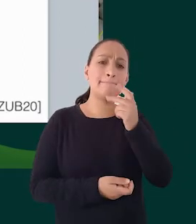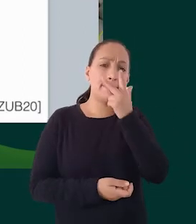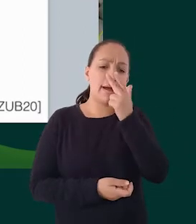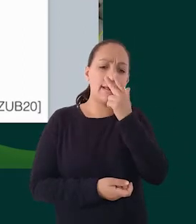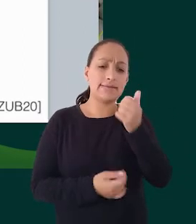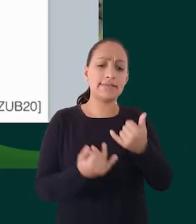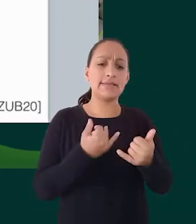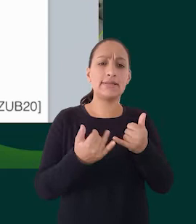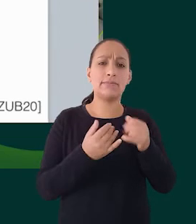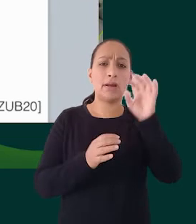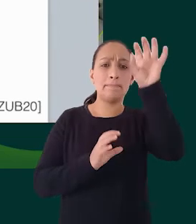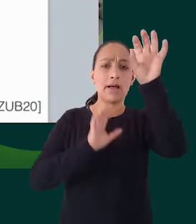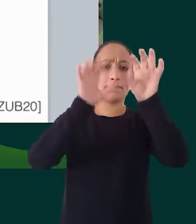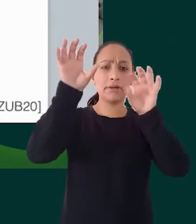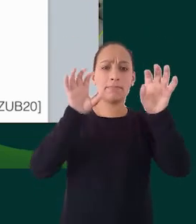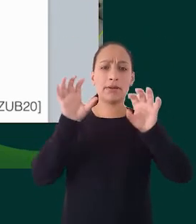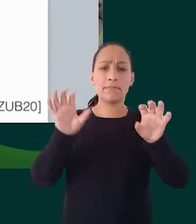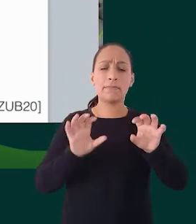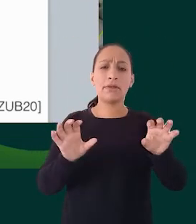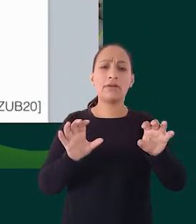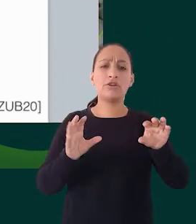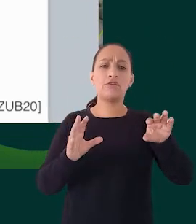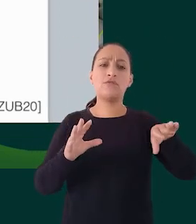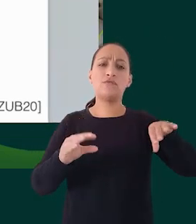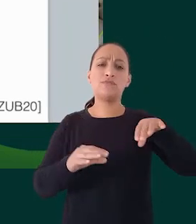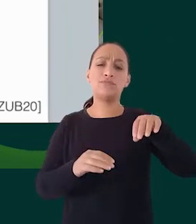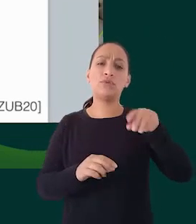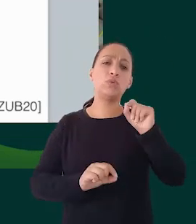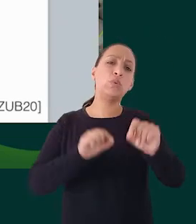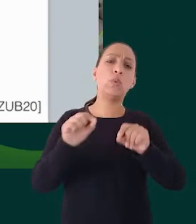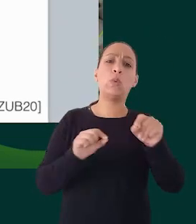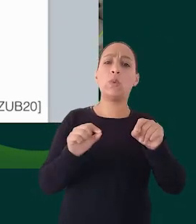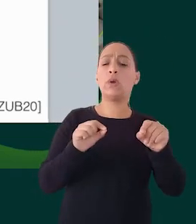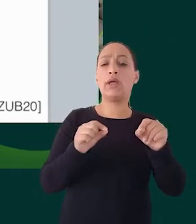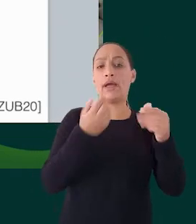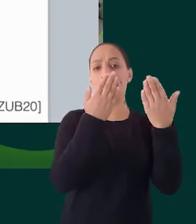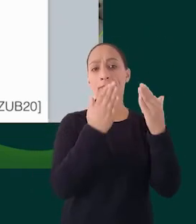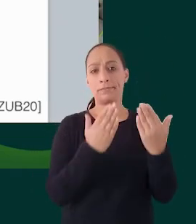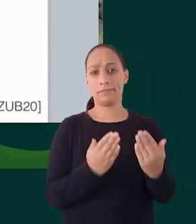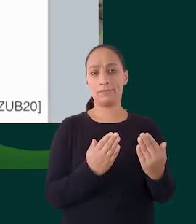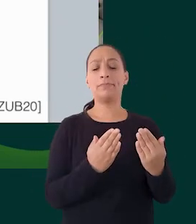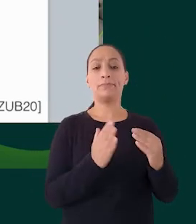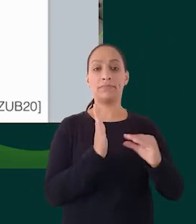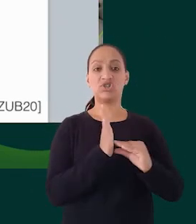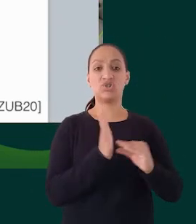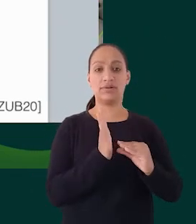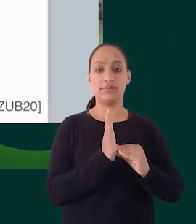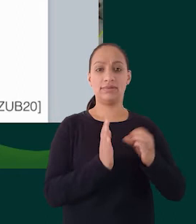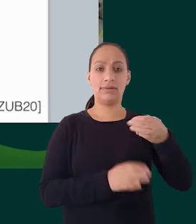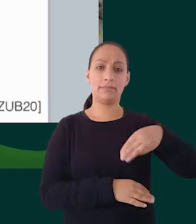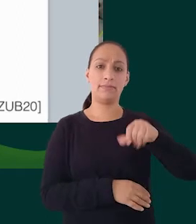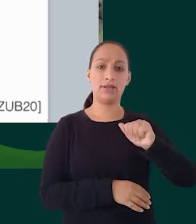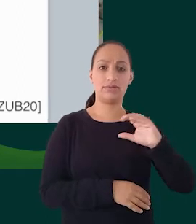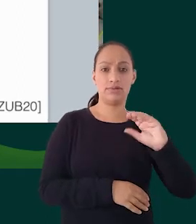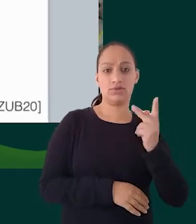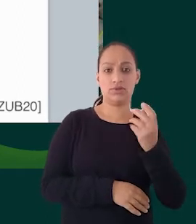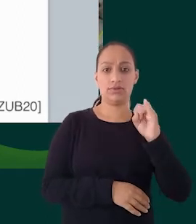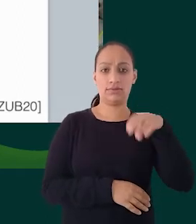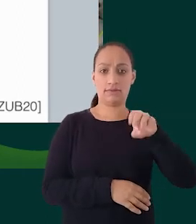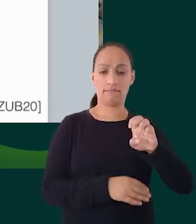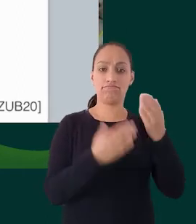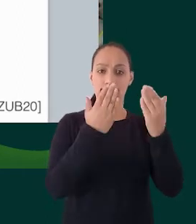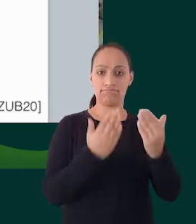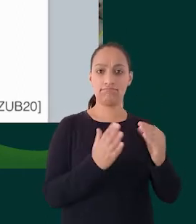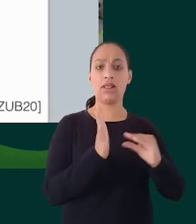que tem aí envolvendo, envolto a machine learning, né? Então, machine learning, ó,